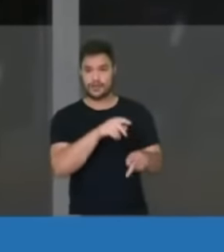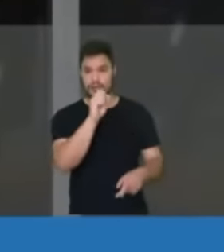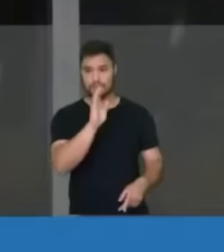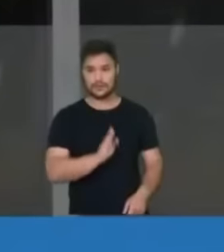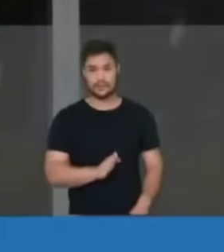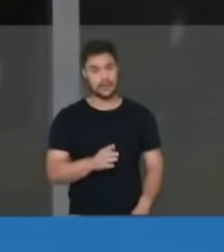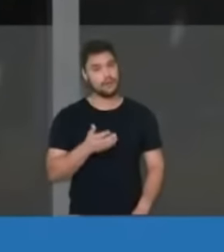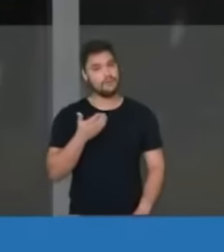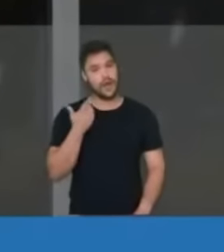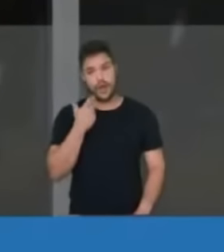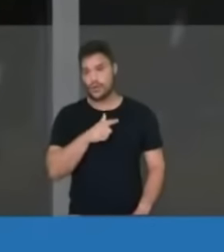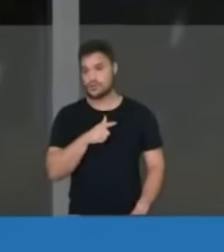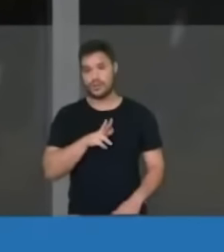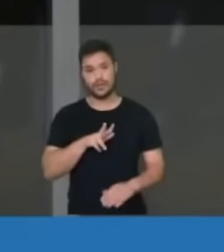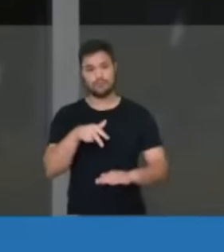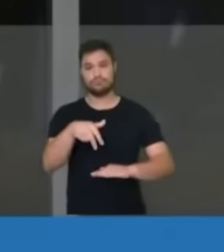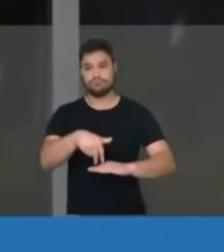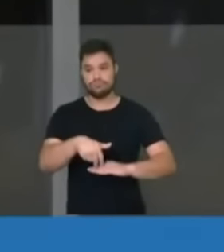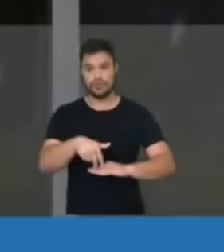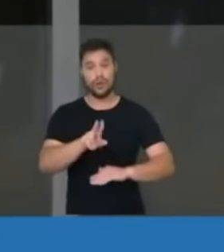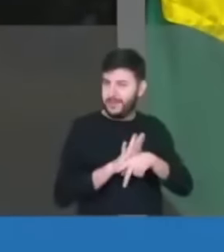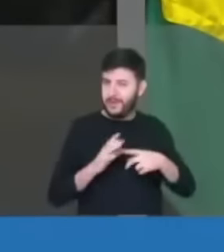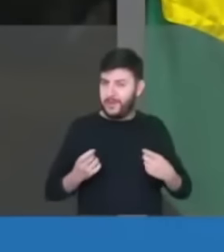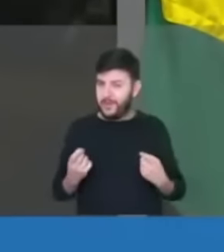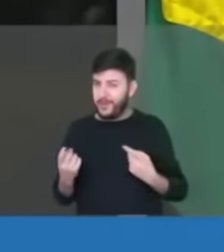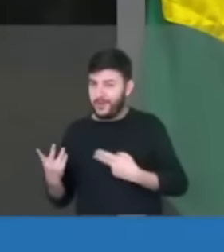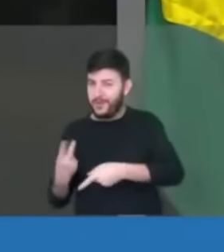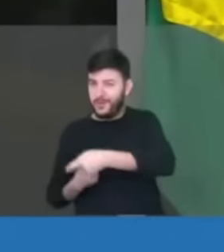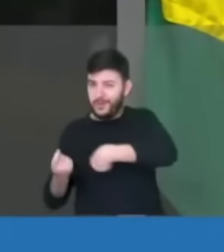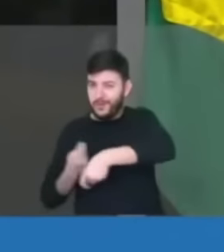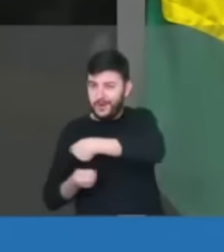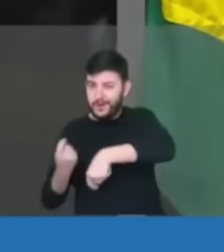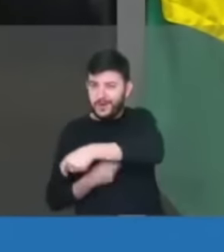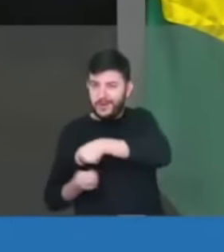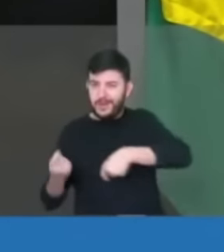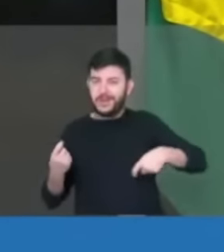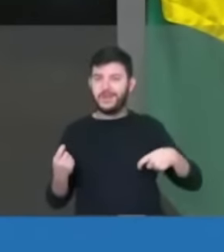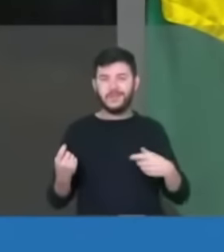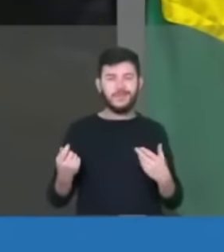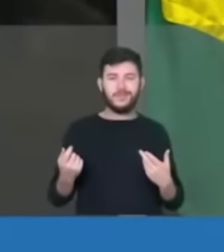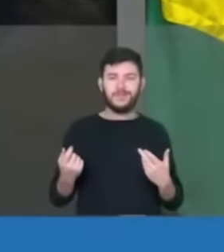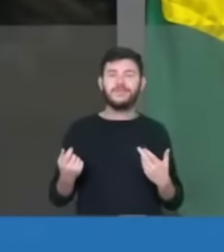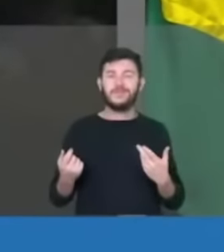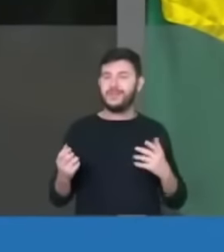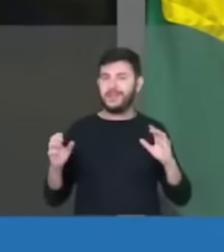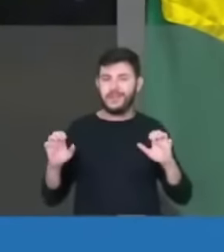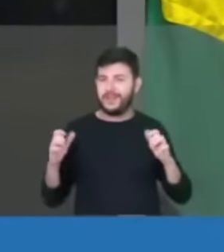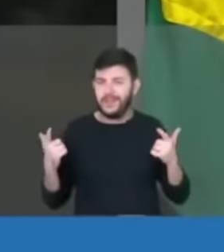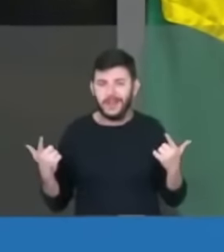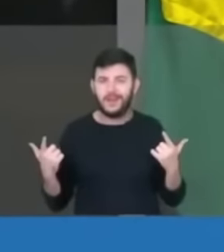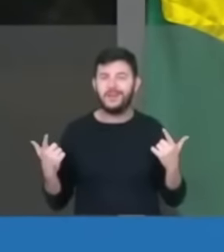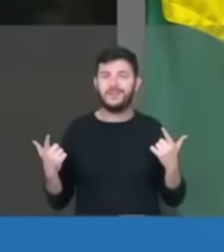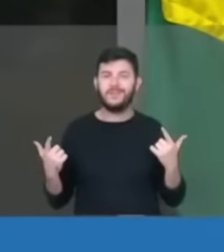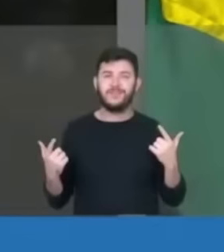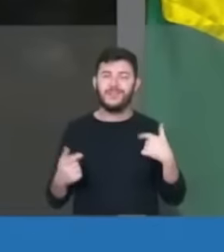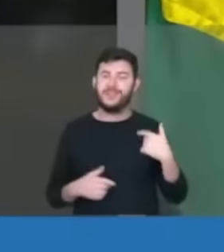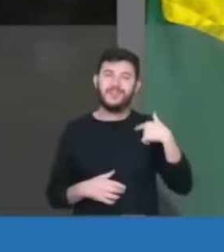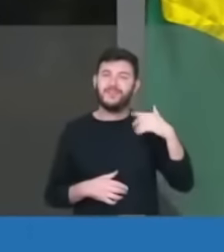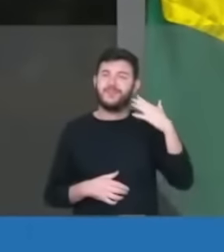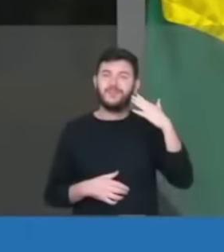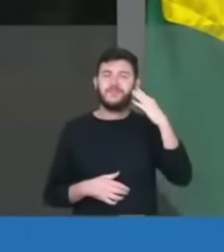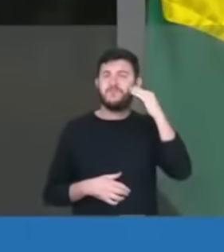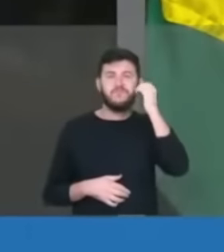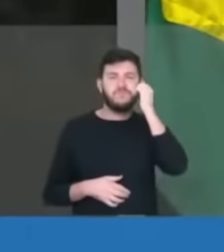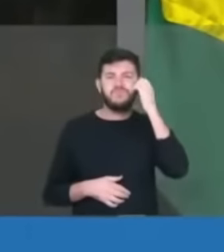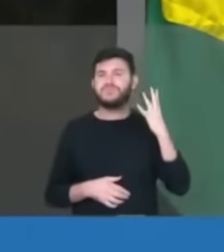ocupar através da nossa representação. Então, eu não consigo entender. Eu dediquei 28 anos da